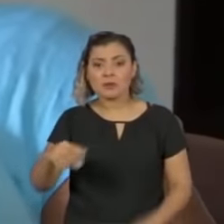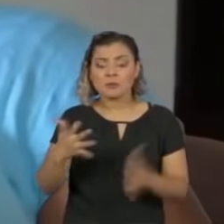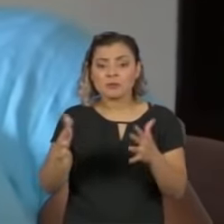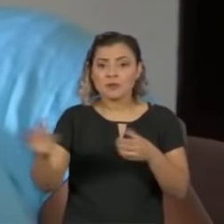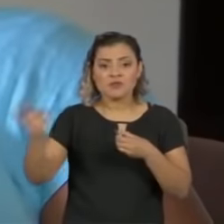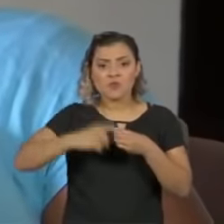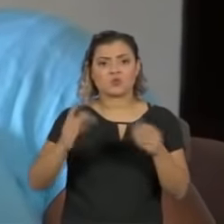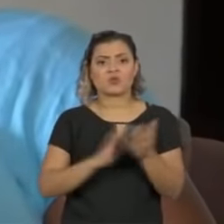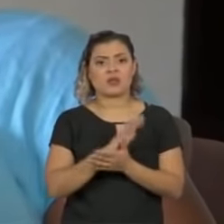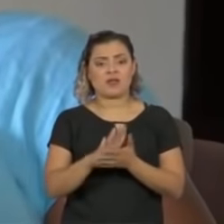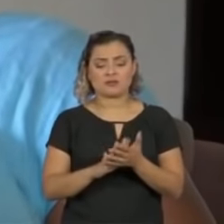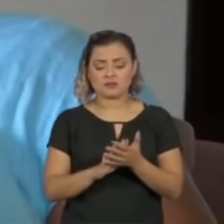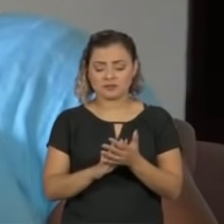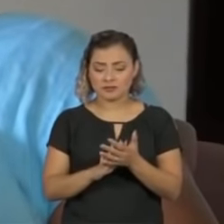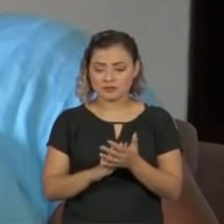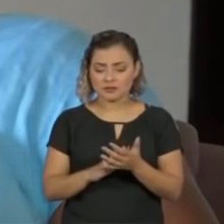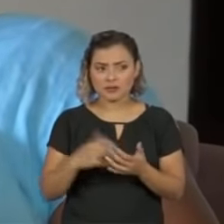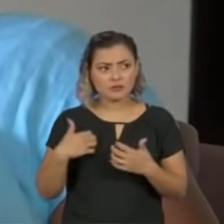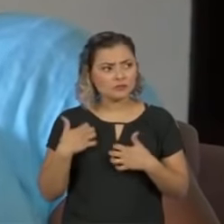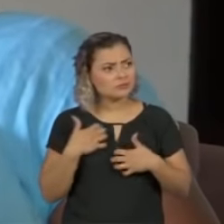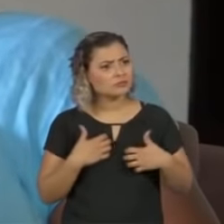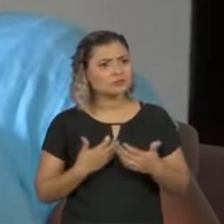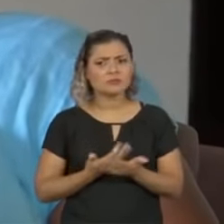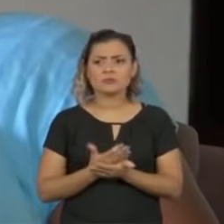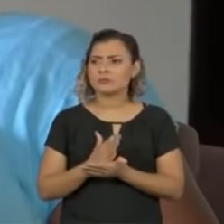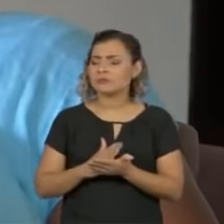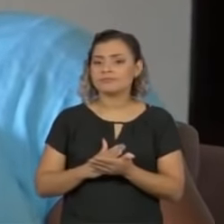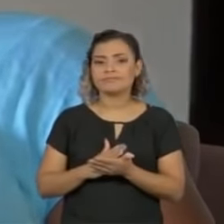voltou. Aí ele já estava